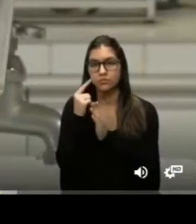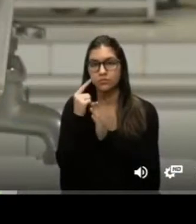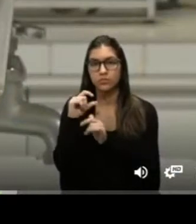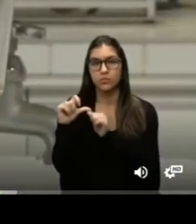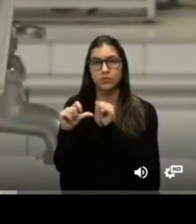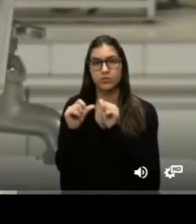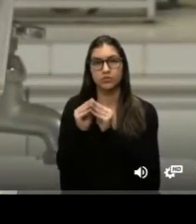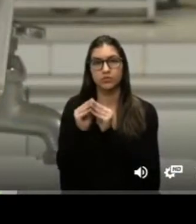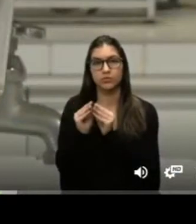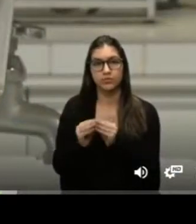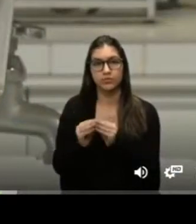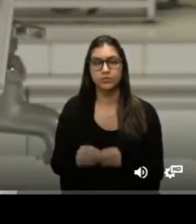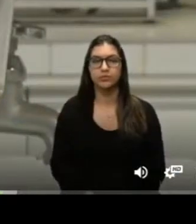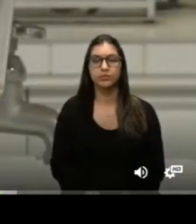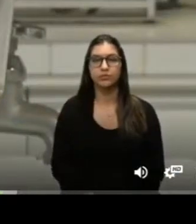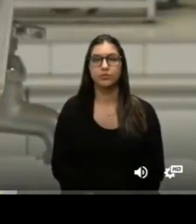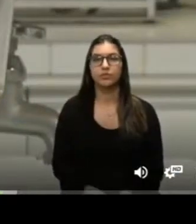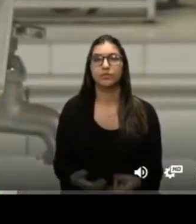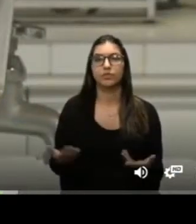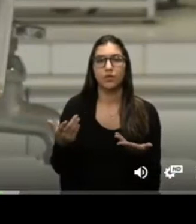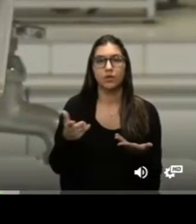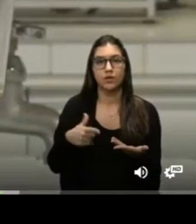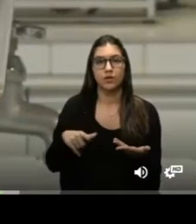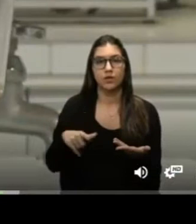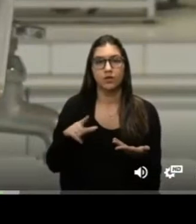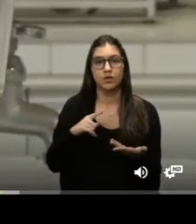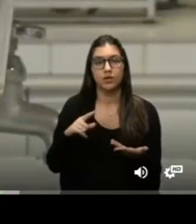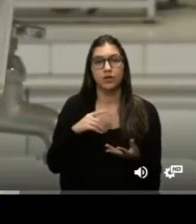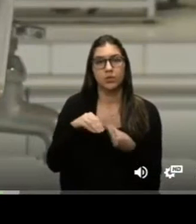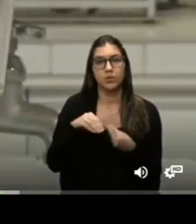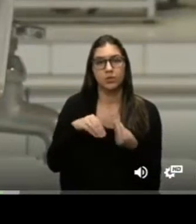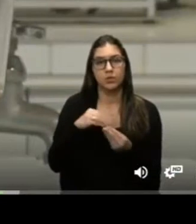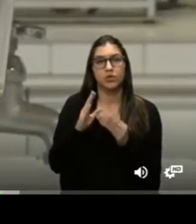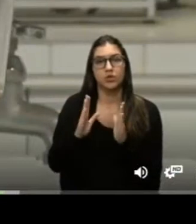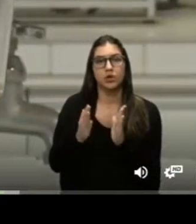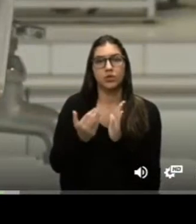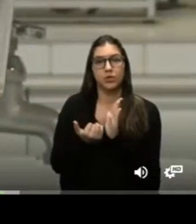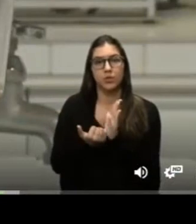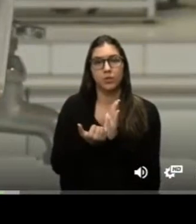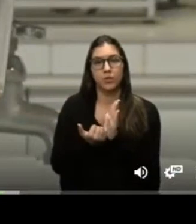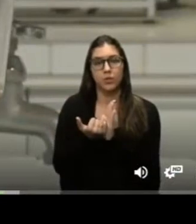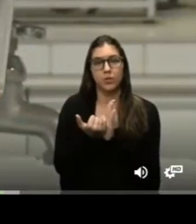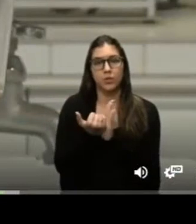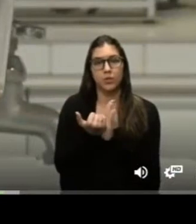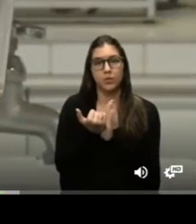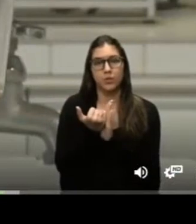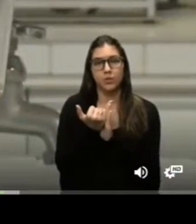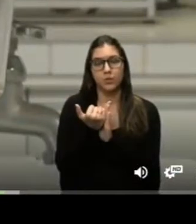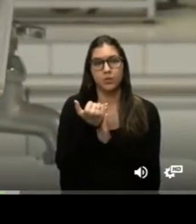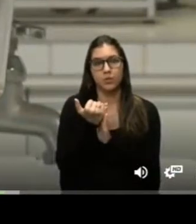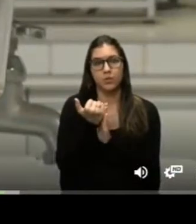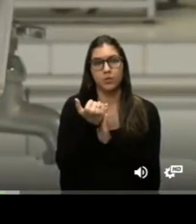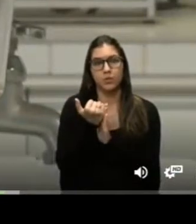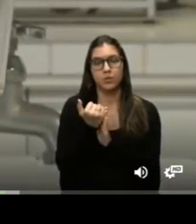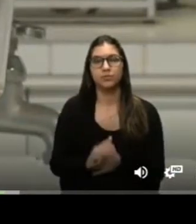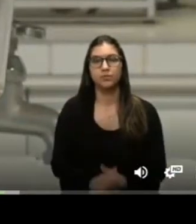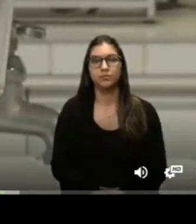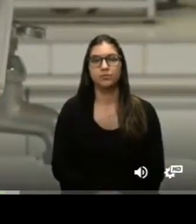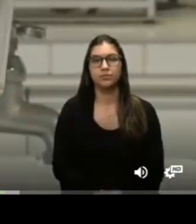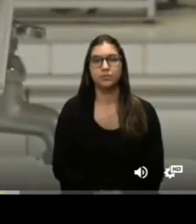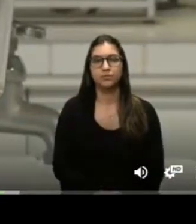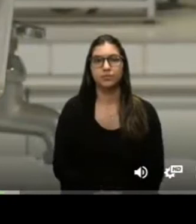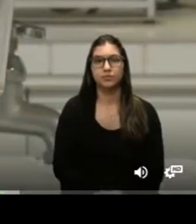composto. Então, nesse caso, agora nós temos uma mistura. Então, já está entrando em... Ó, já entrou. Já